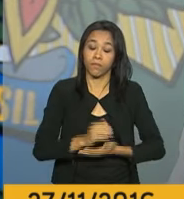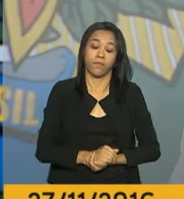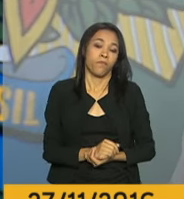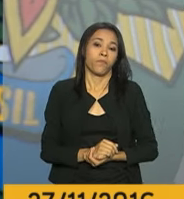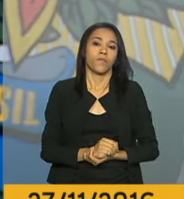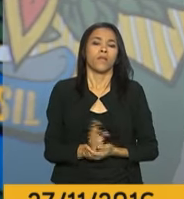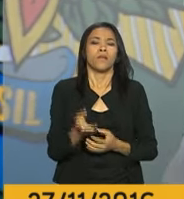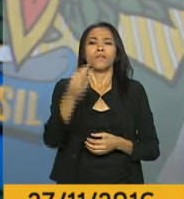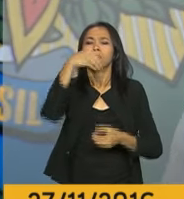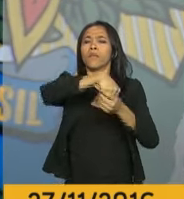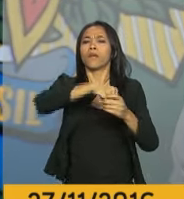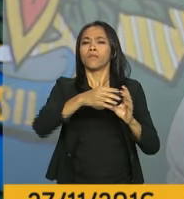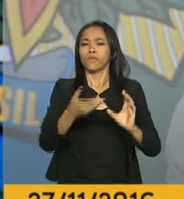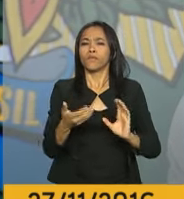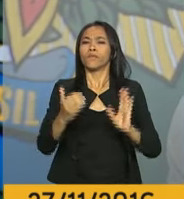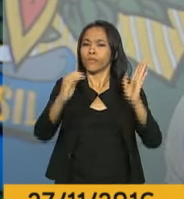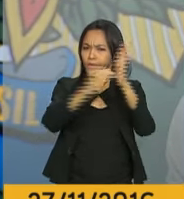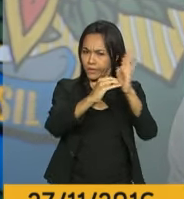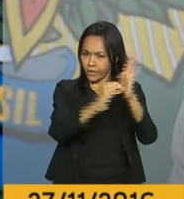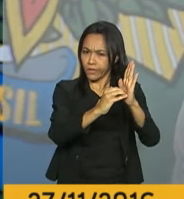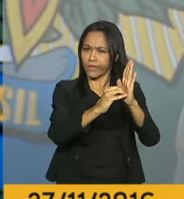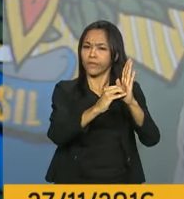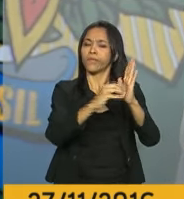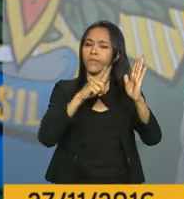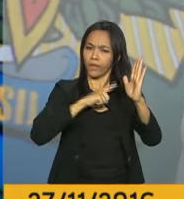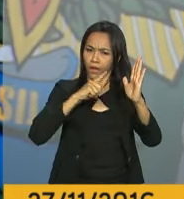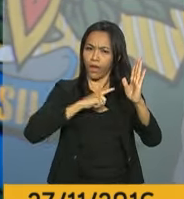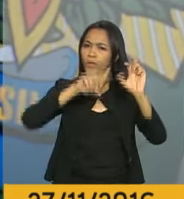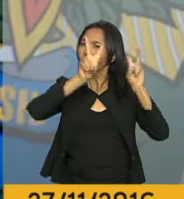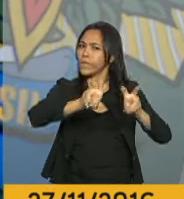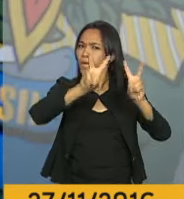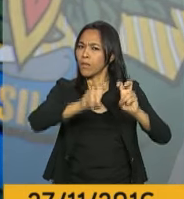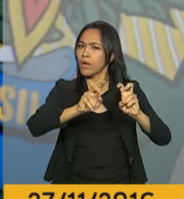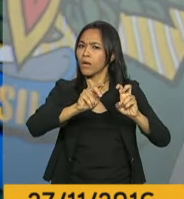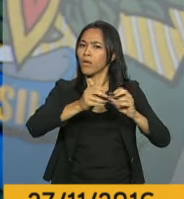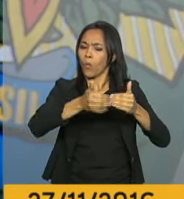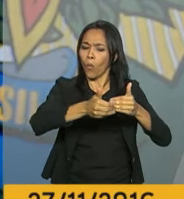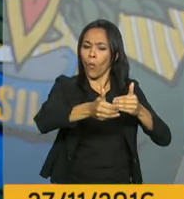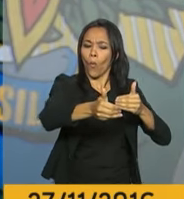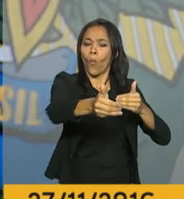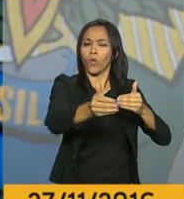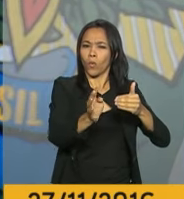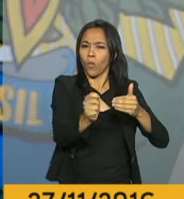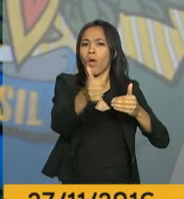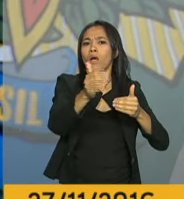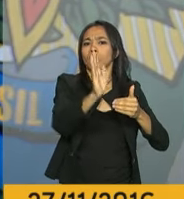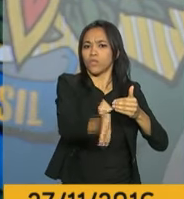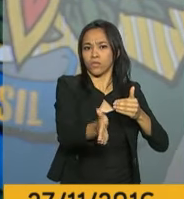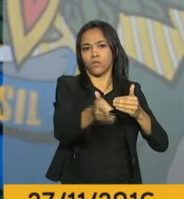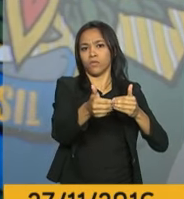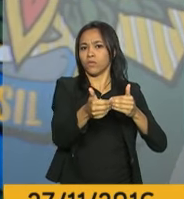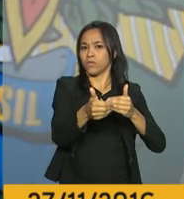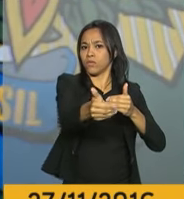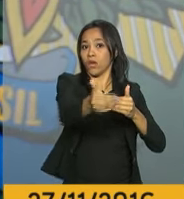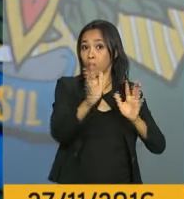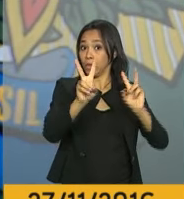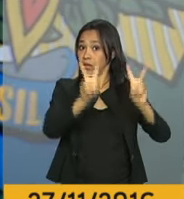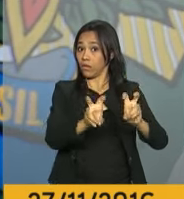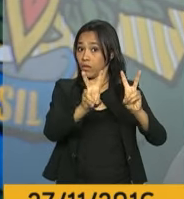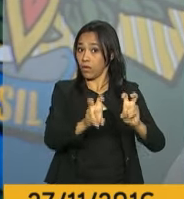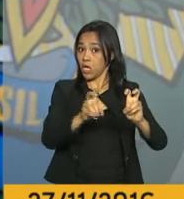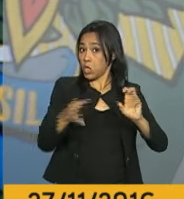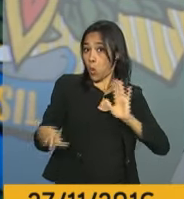O Senado tem uma pauta já fechada até os últimos dias de trabalho, uma pauta que não é do